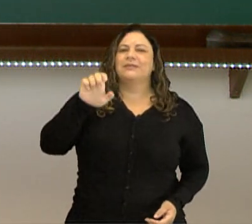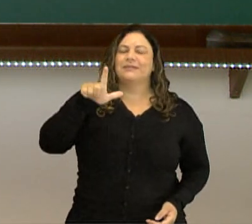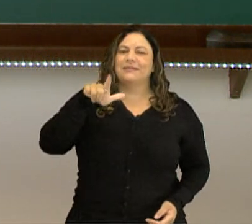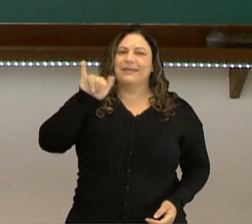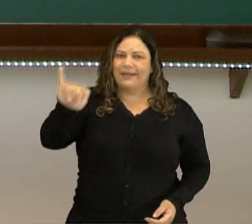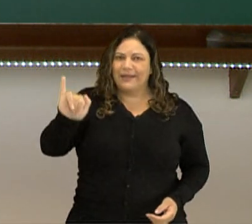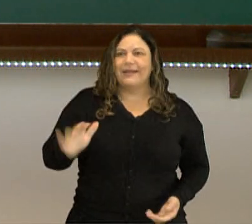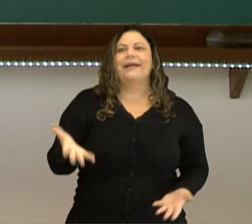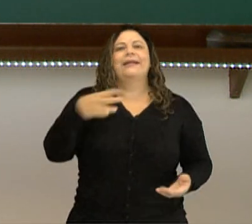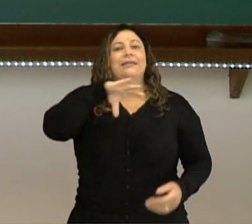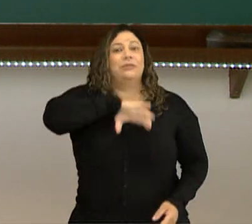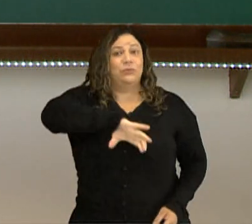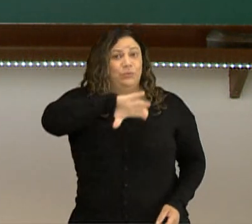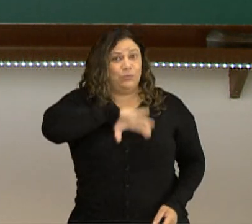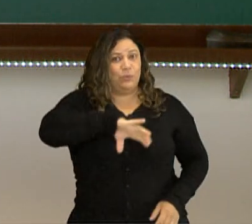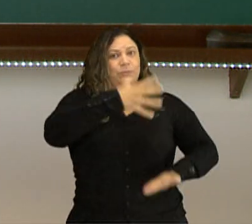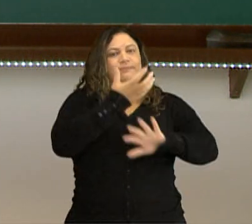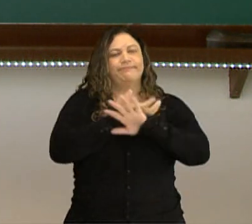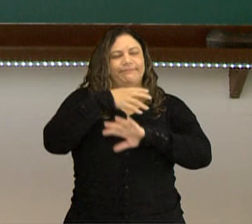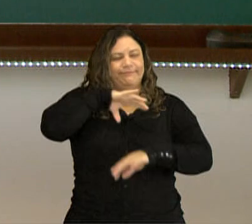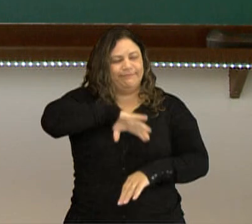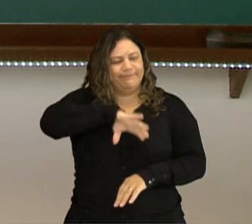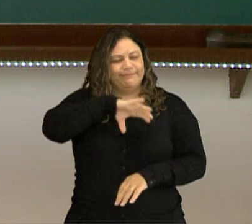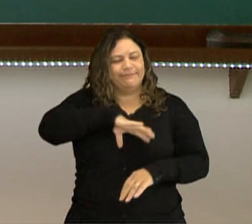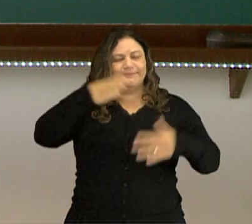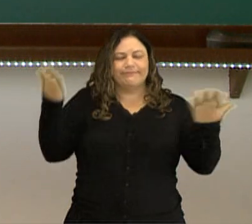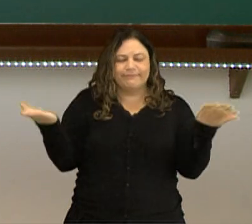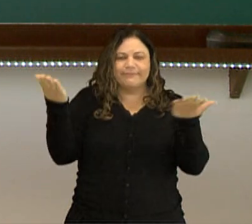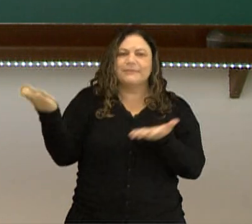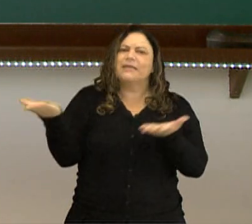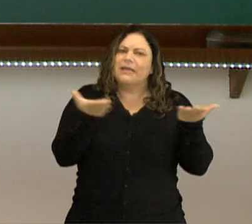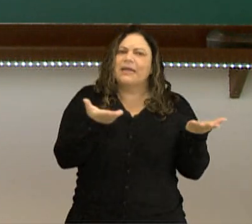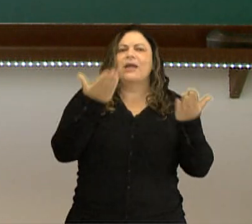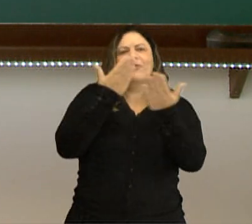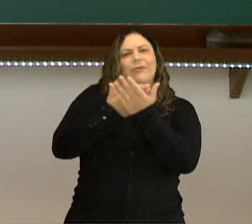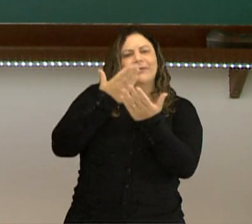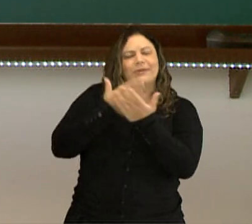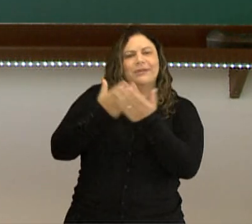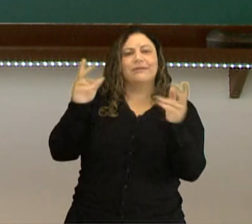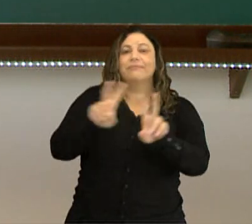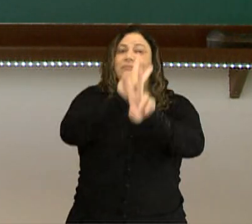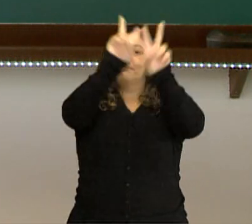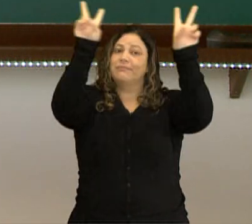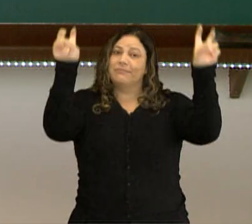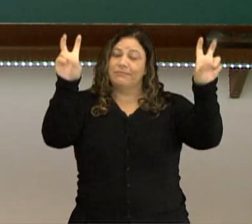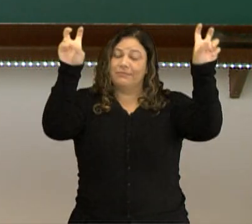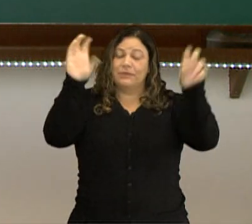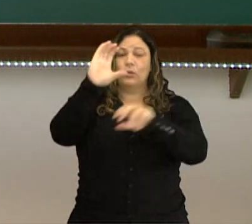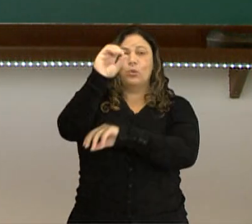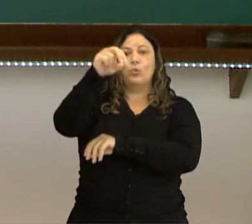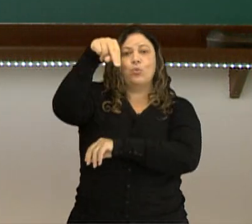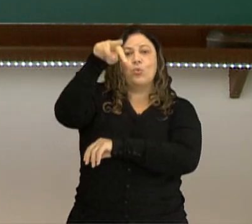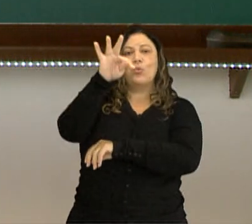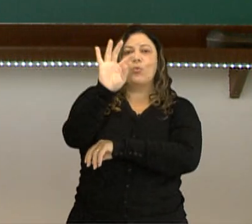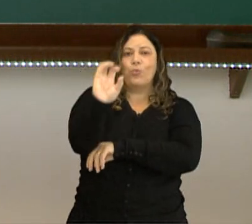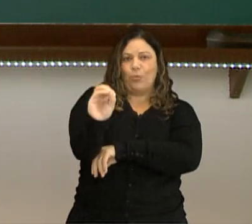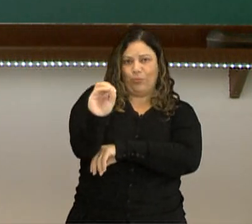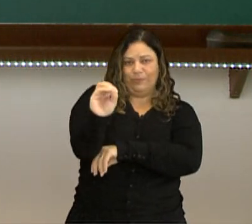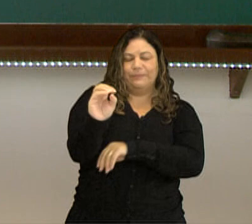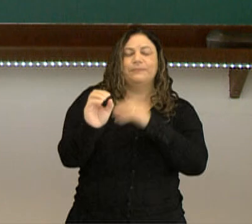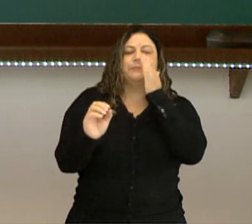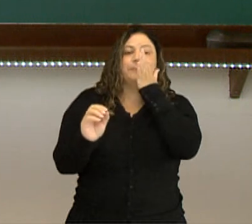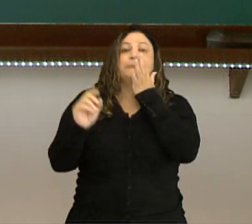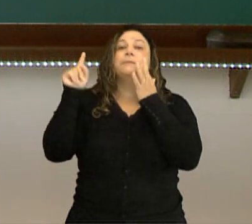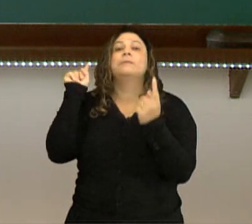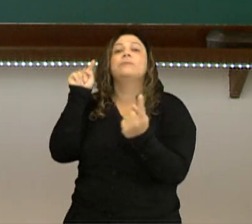Língua Portuguesa e estarei com vocês nesta aula sobre conto. Então vamos aos